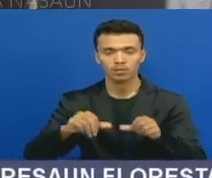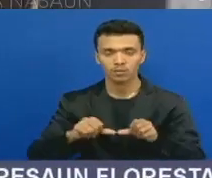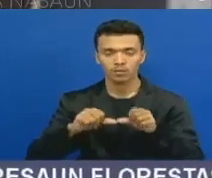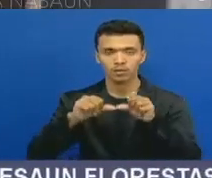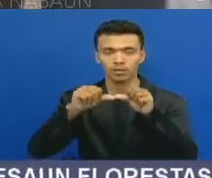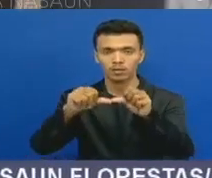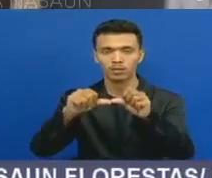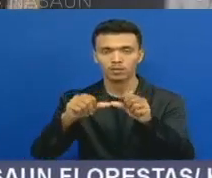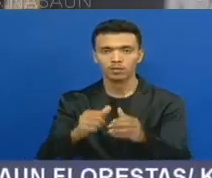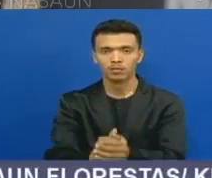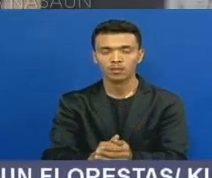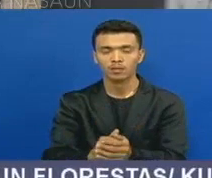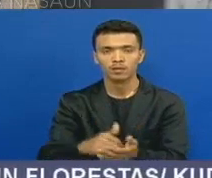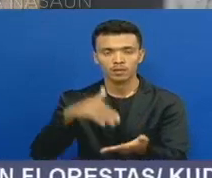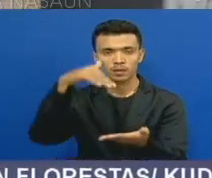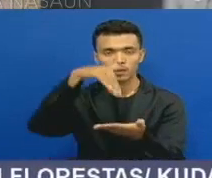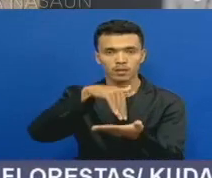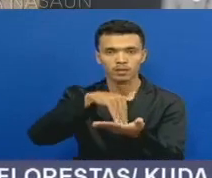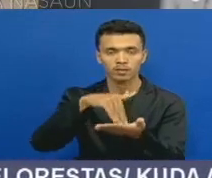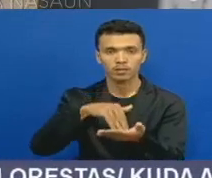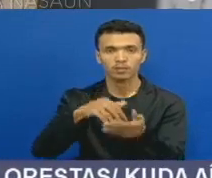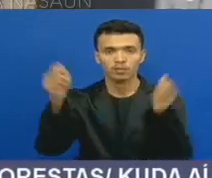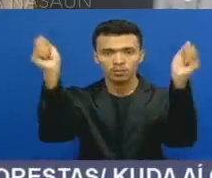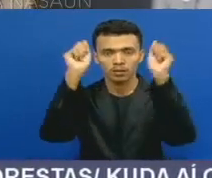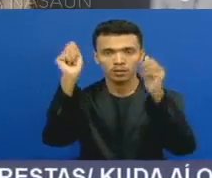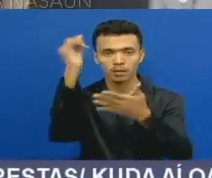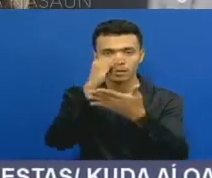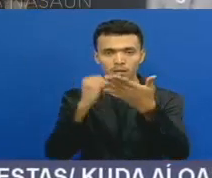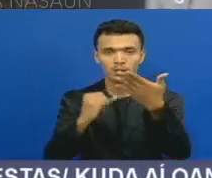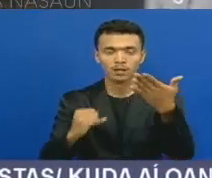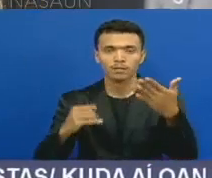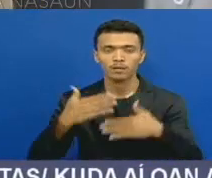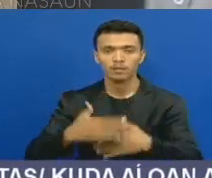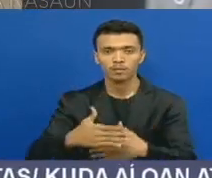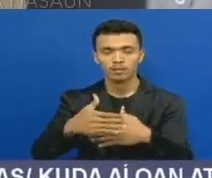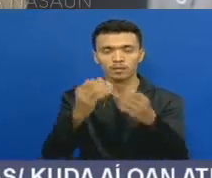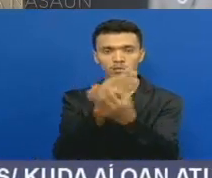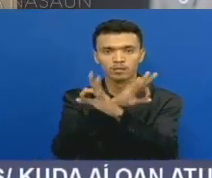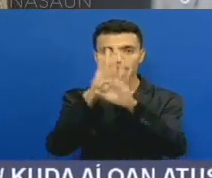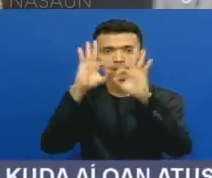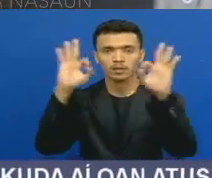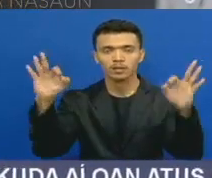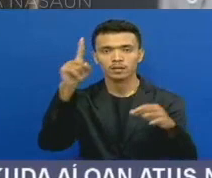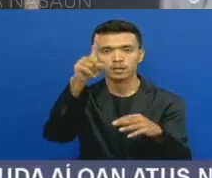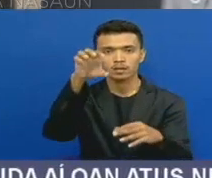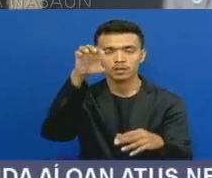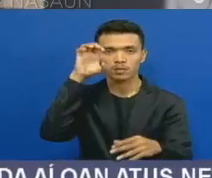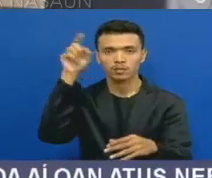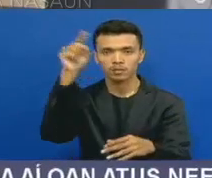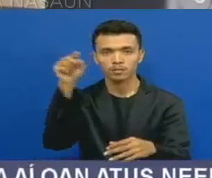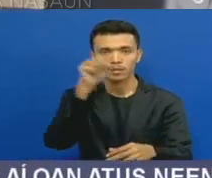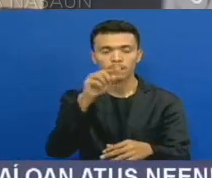daona, ninha estudo viabilidade, bioqui, ninha processo toma que ninha finaliza 100%. Agora ita